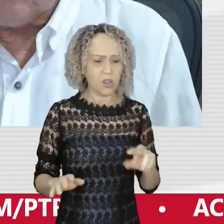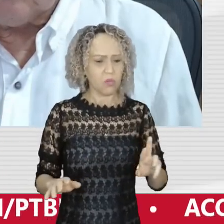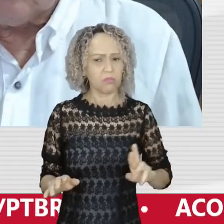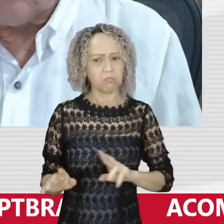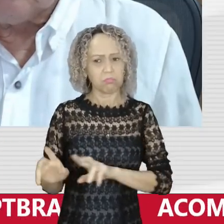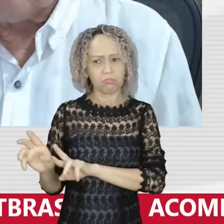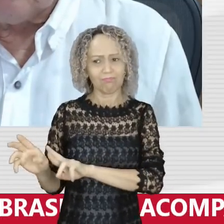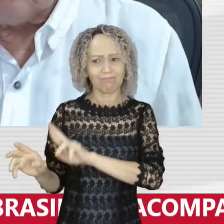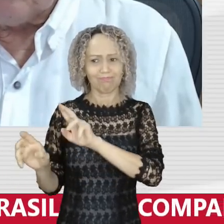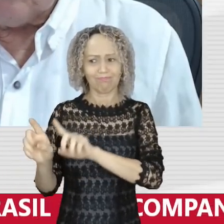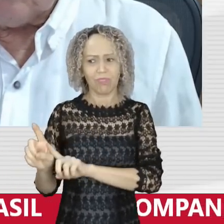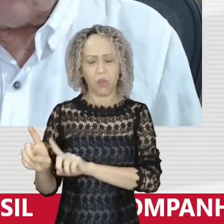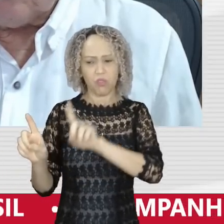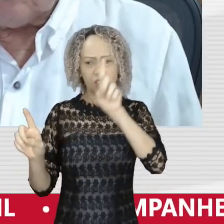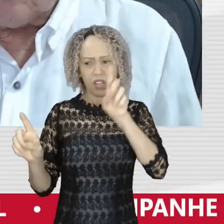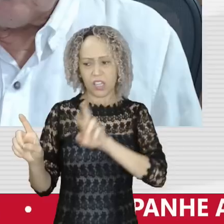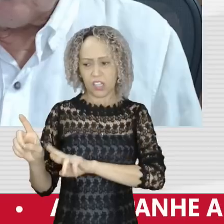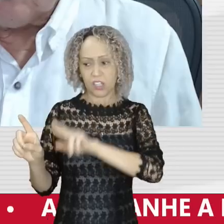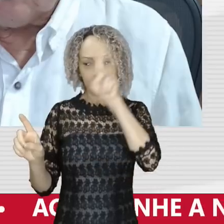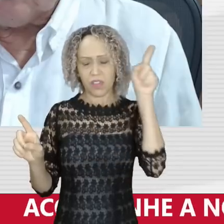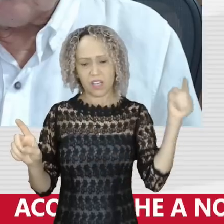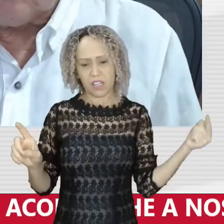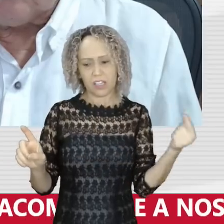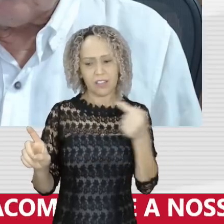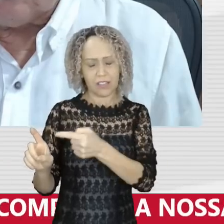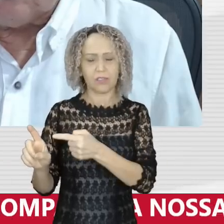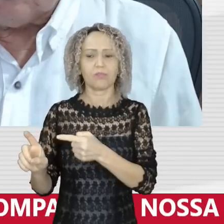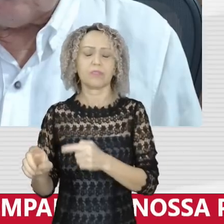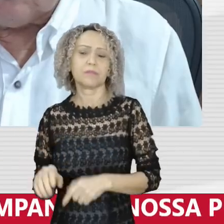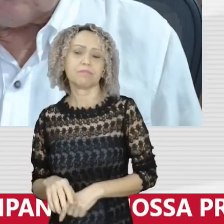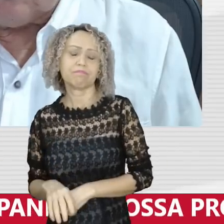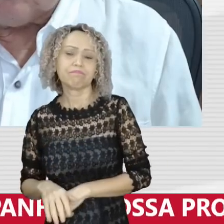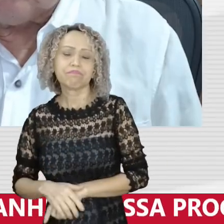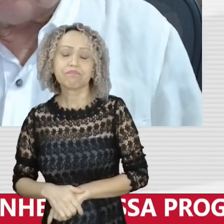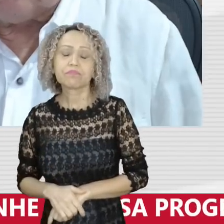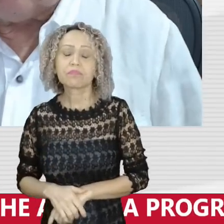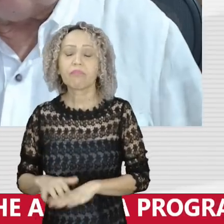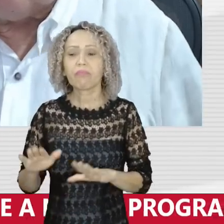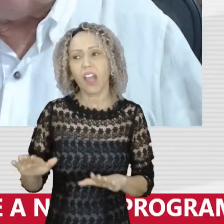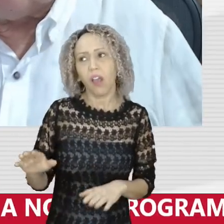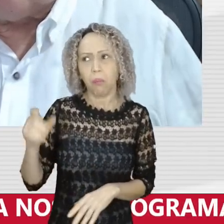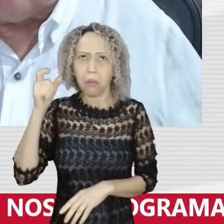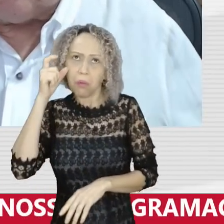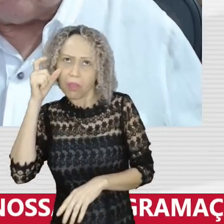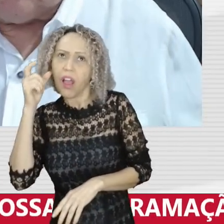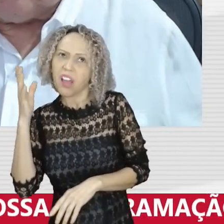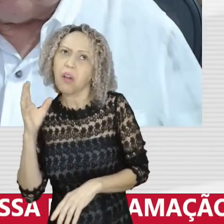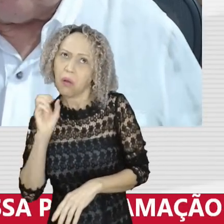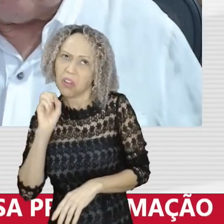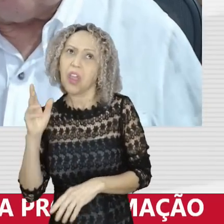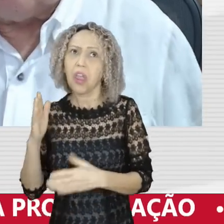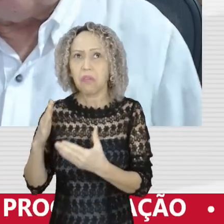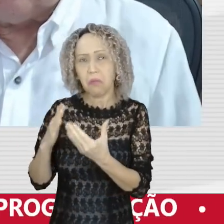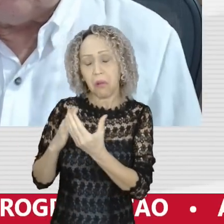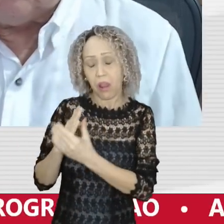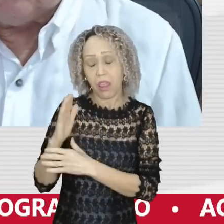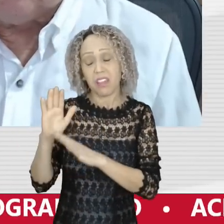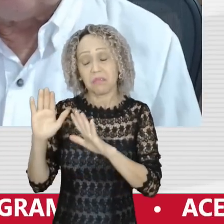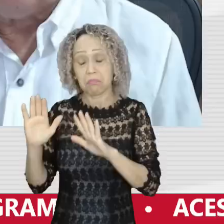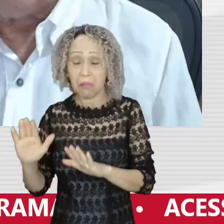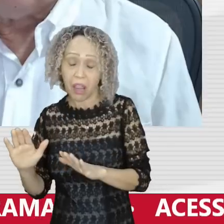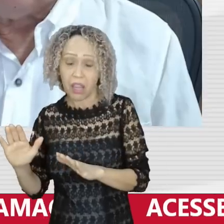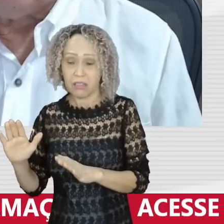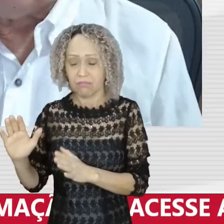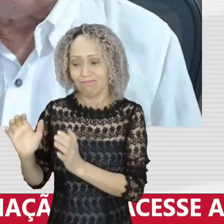o DF, tem um perfil que lamentavelmente ainda é esse, é o bolsonarismo mesmo, é uma direita